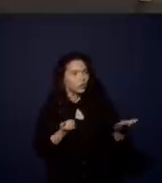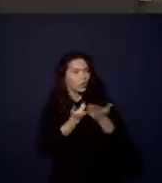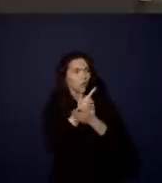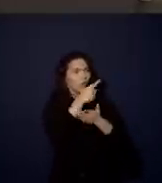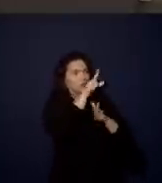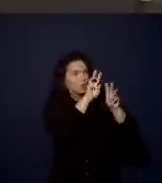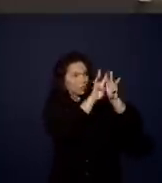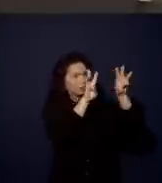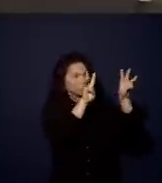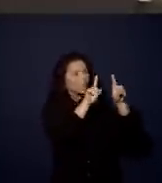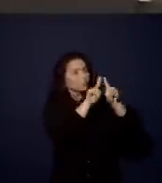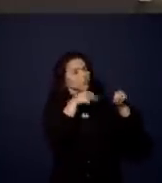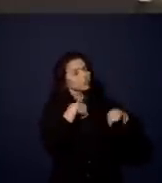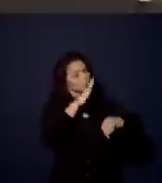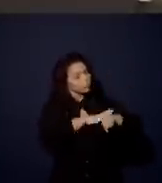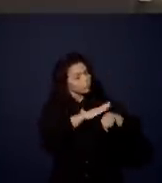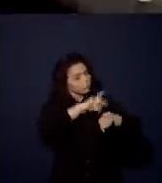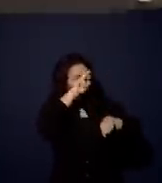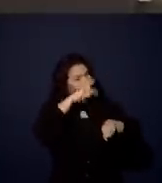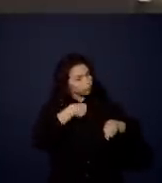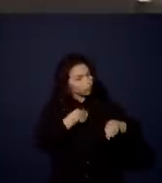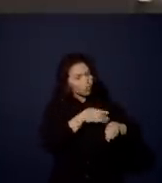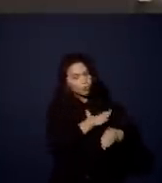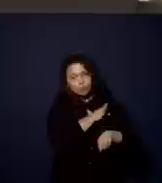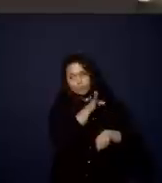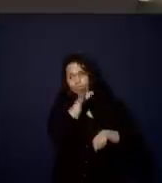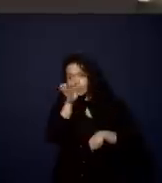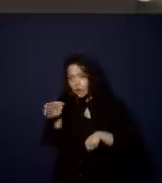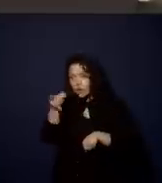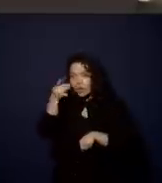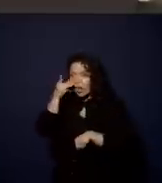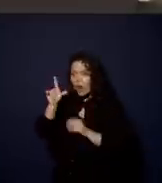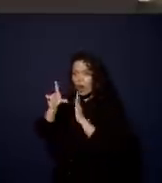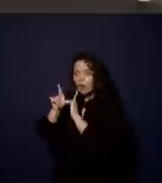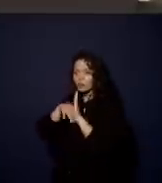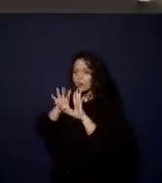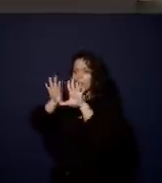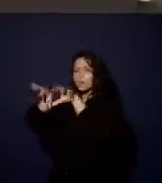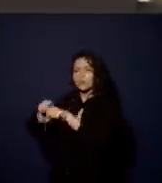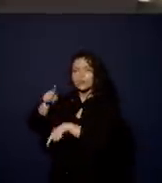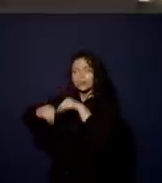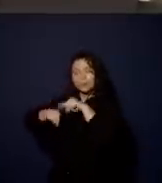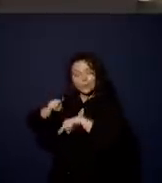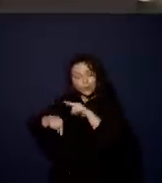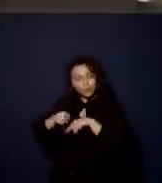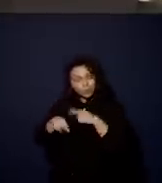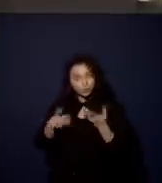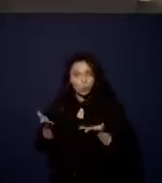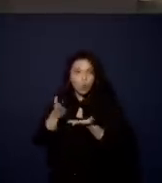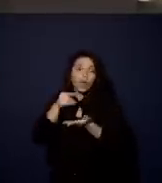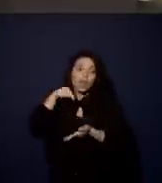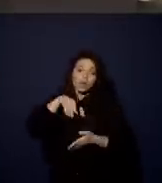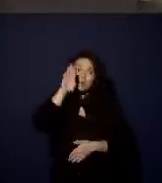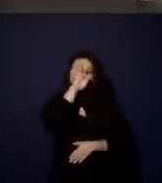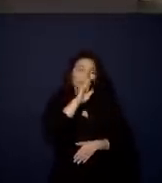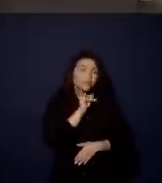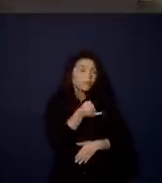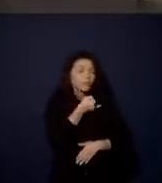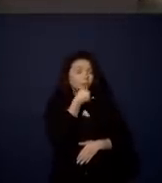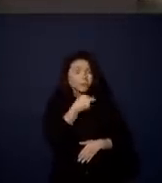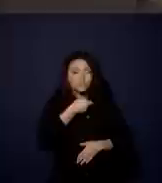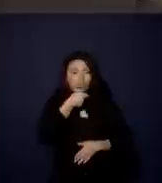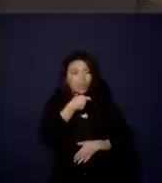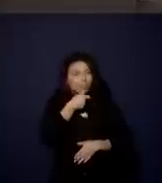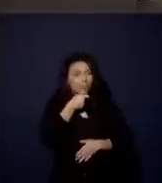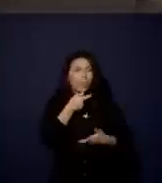muito é muito complexo fazer logística no Brasil inteiro então e a outra metade a gente parte a entrega